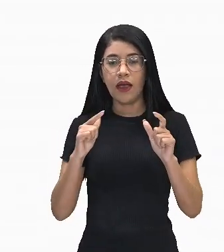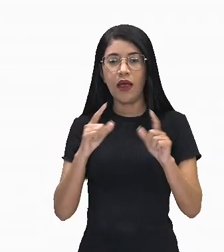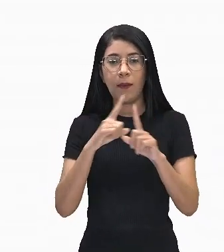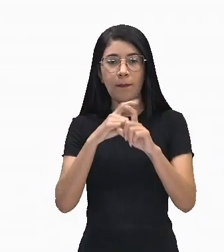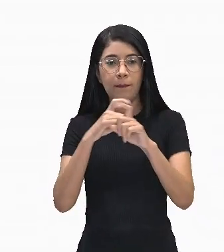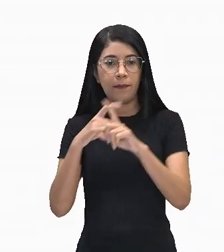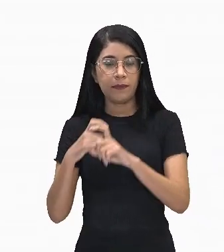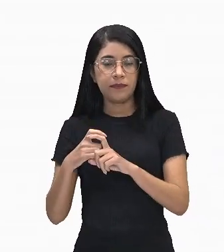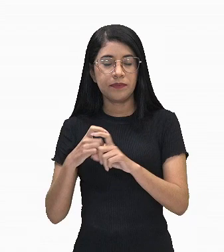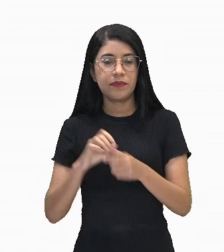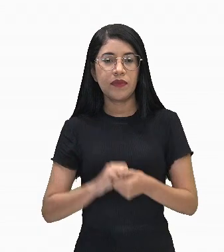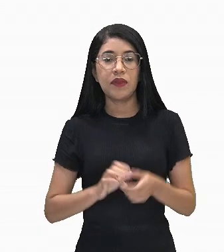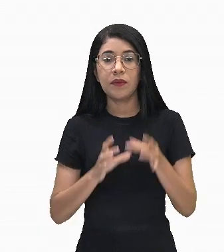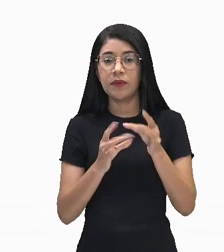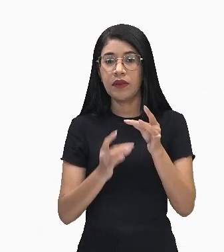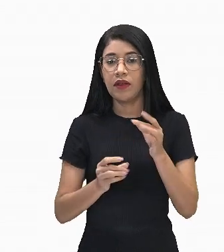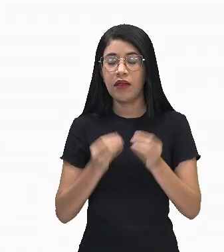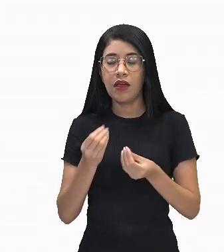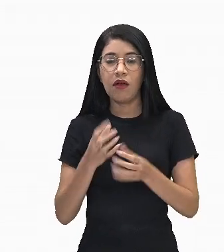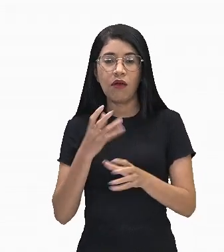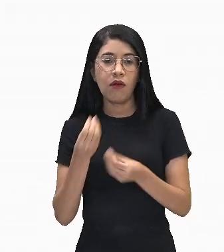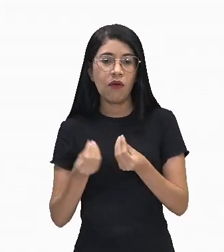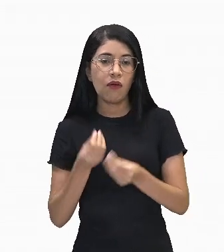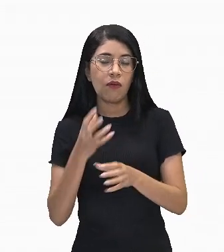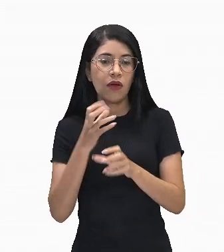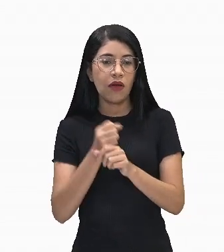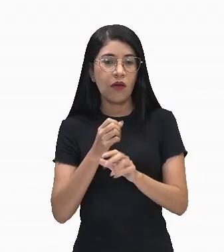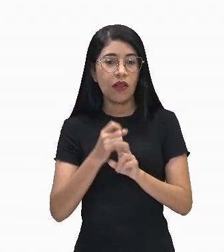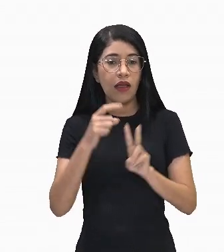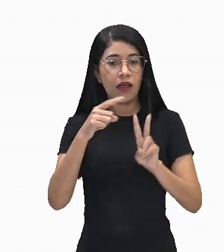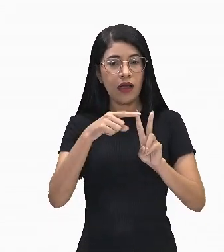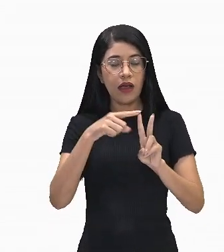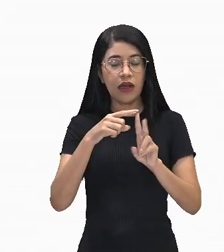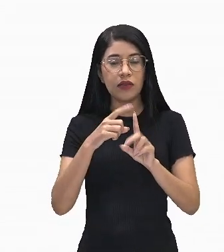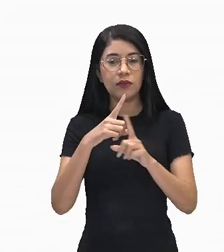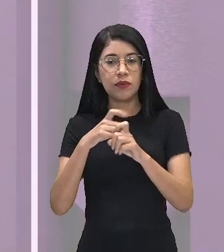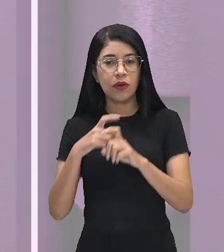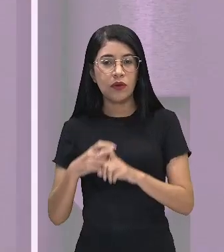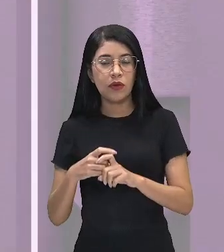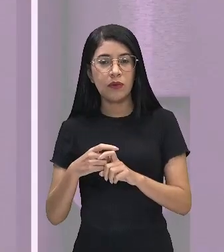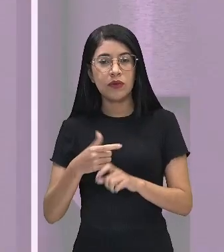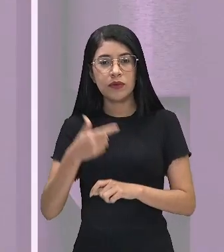polinomial. Detalhamento: calcular a raiz de um polinômio de grau 2.